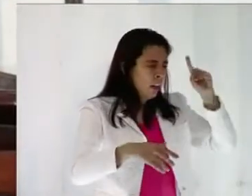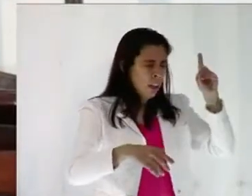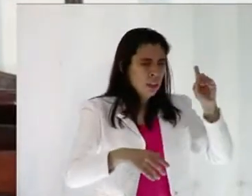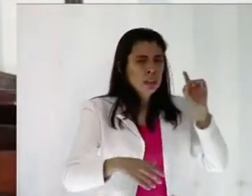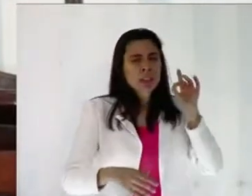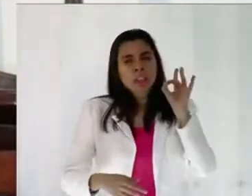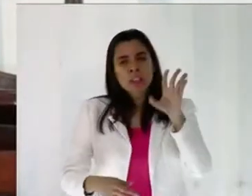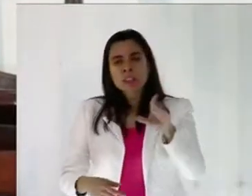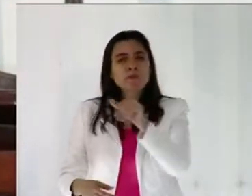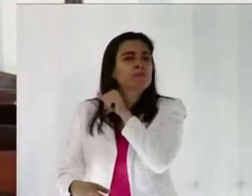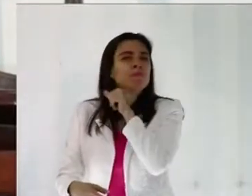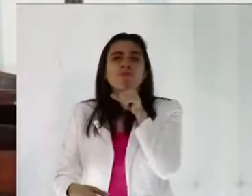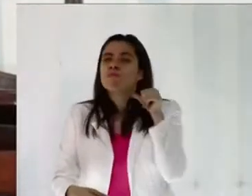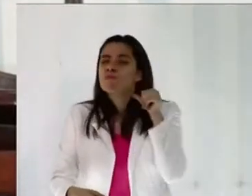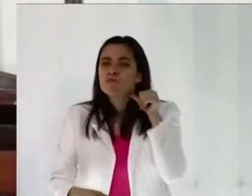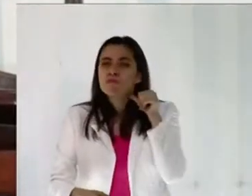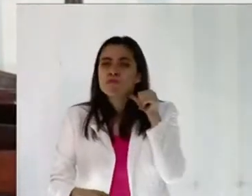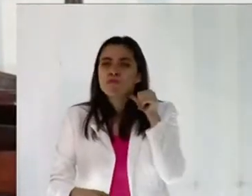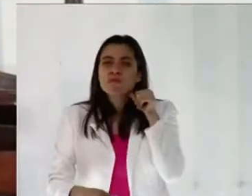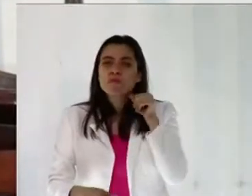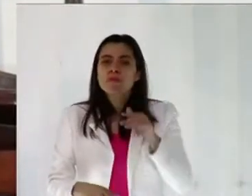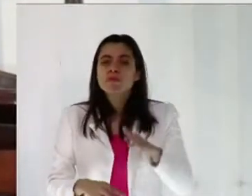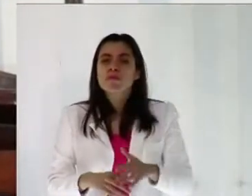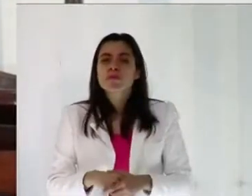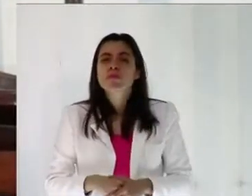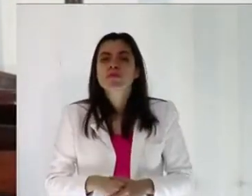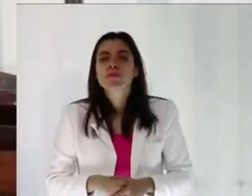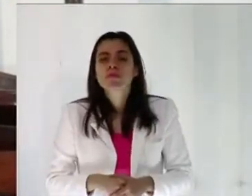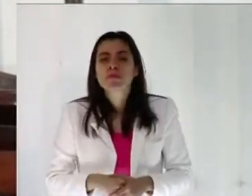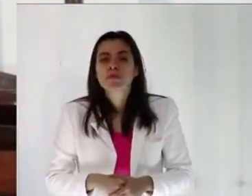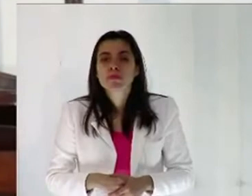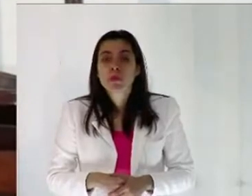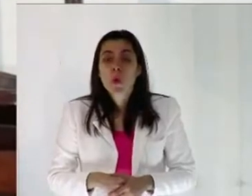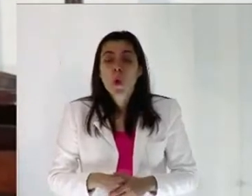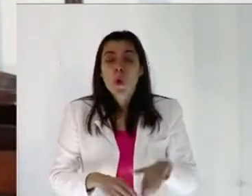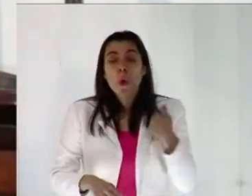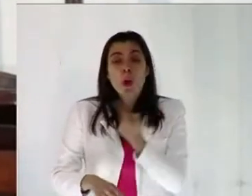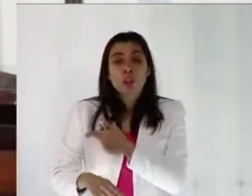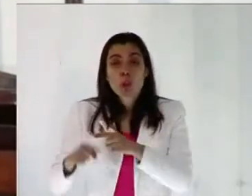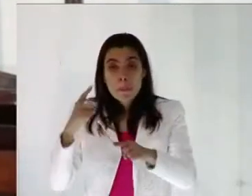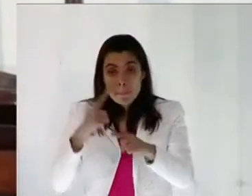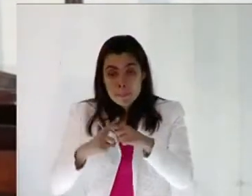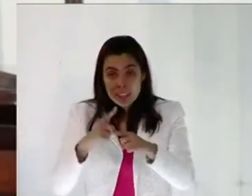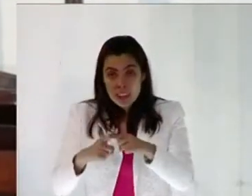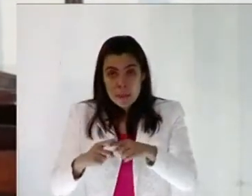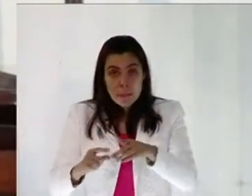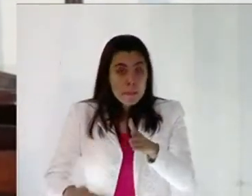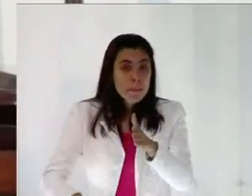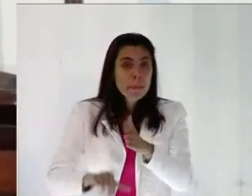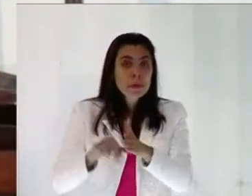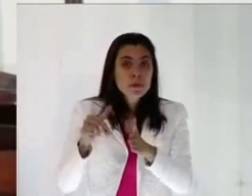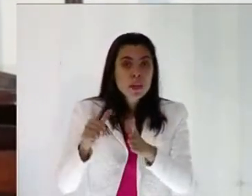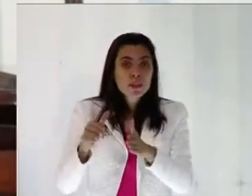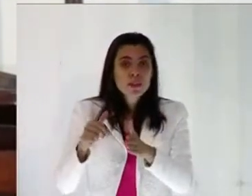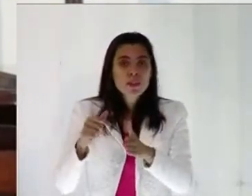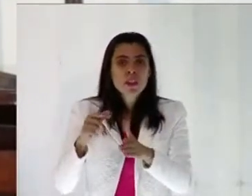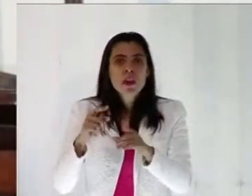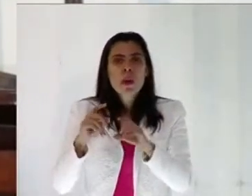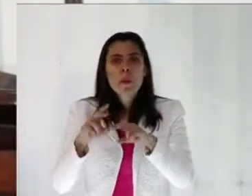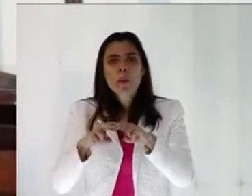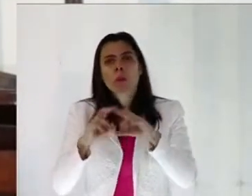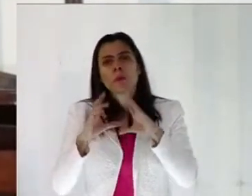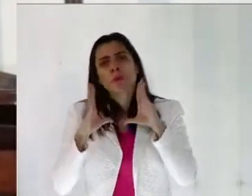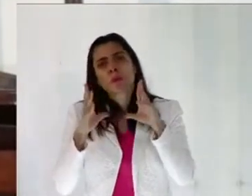outras motivações, mas a motivação sublime primeira no meu e no seu coração deve ser por causa daquilo que Cristo fez na